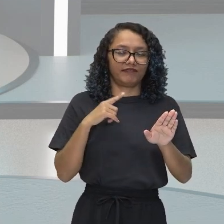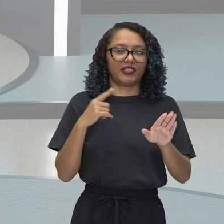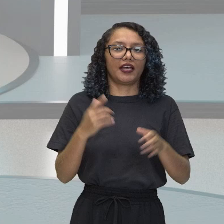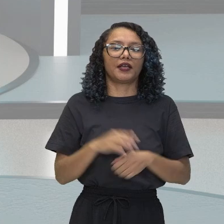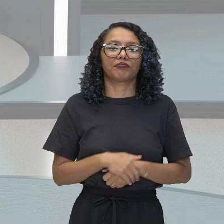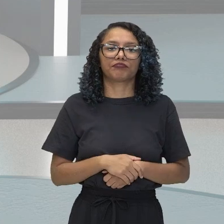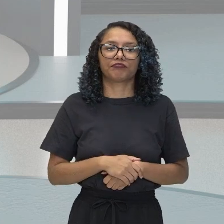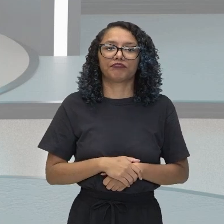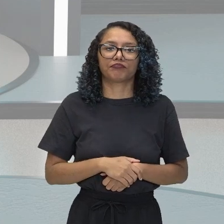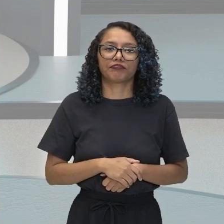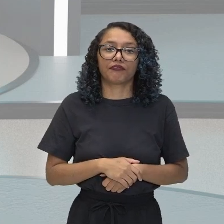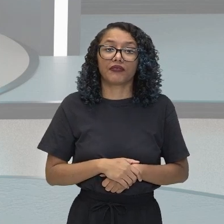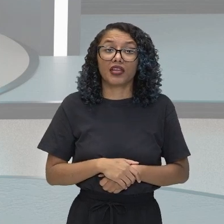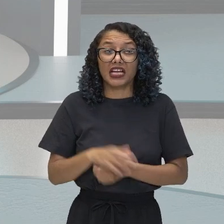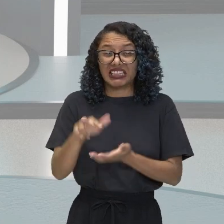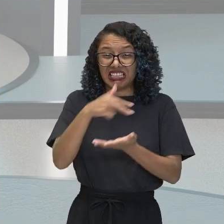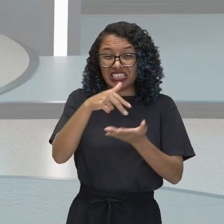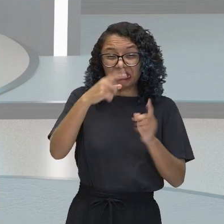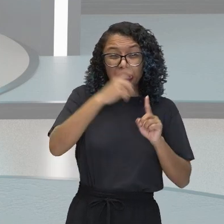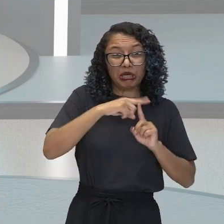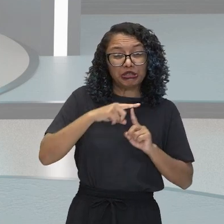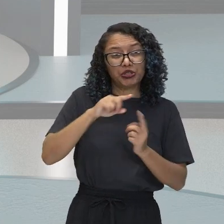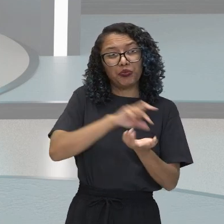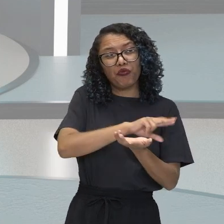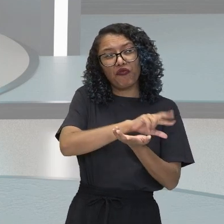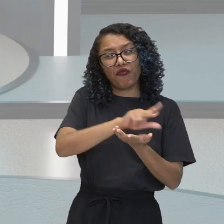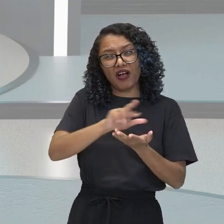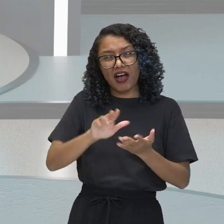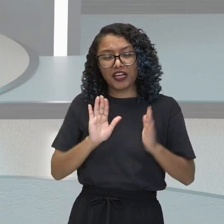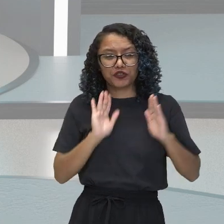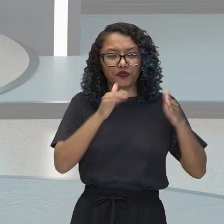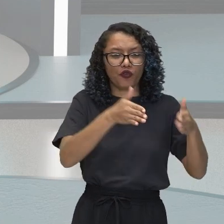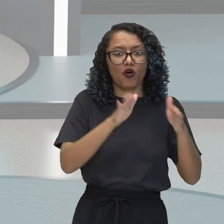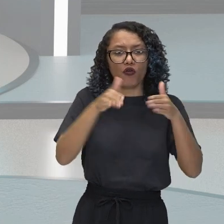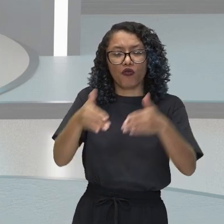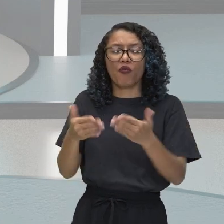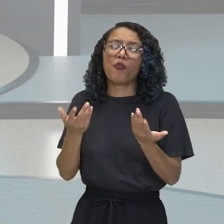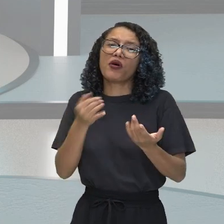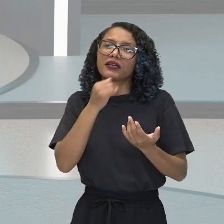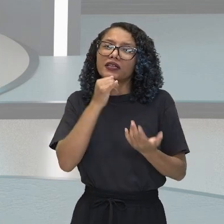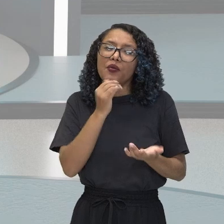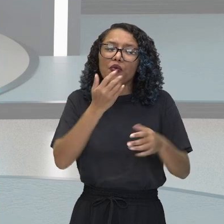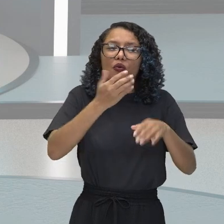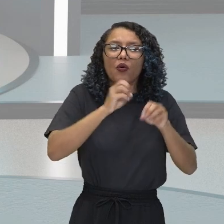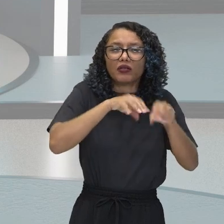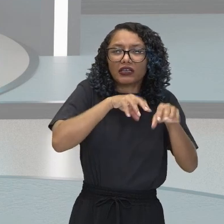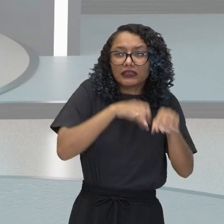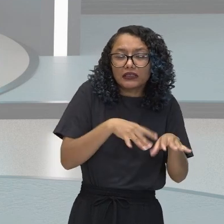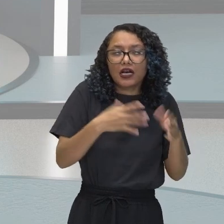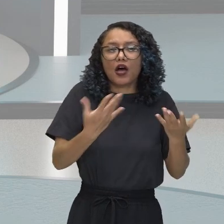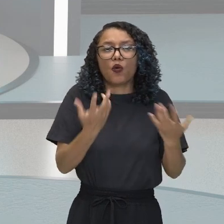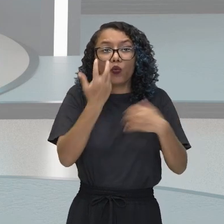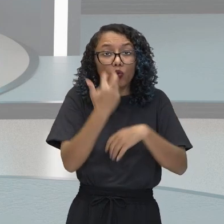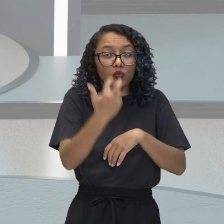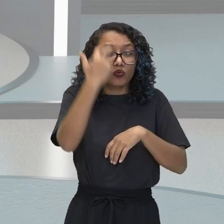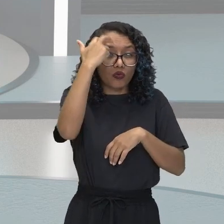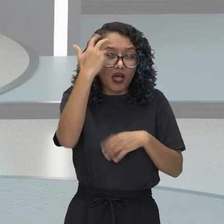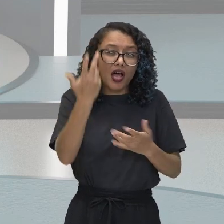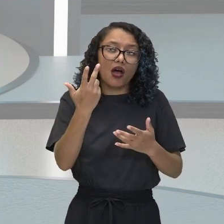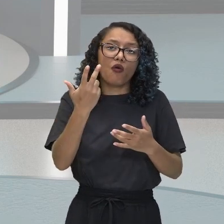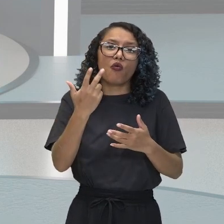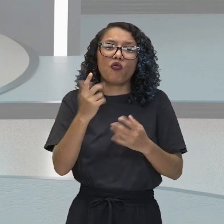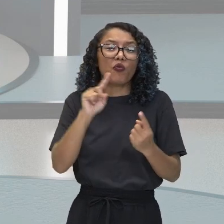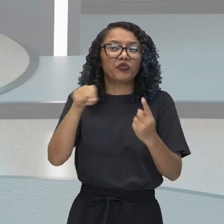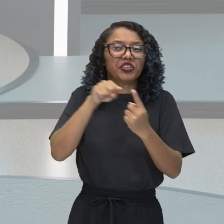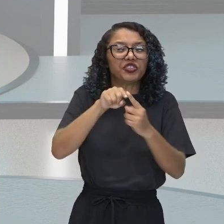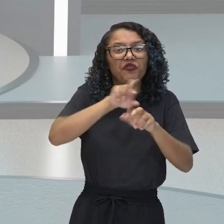infinitas possibilidades, educacional, cultural e ter objetivos diferentes.